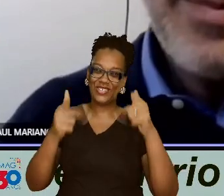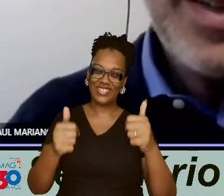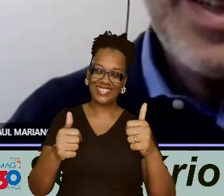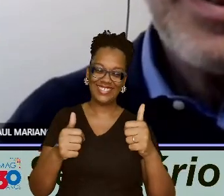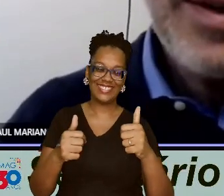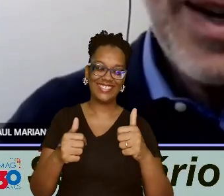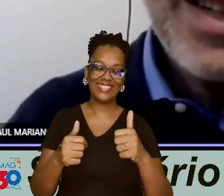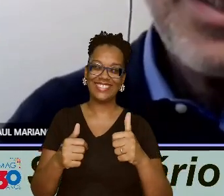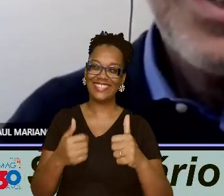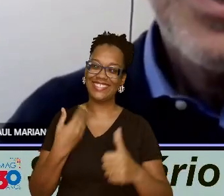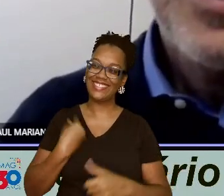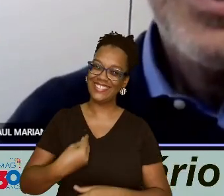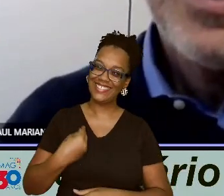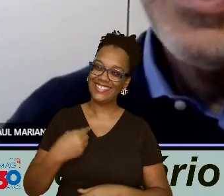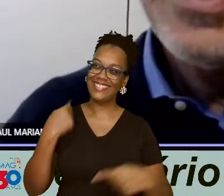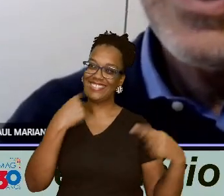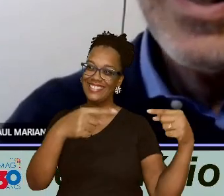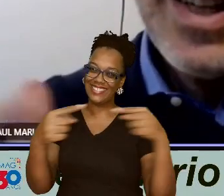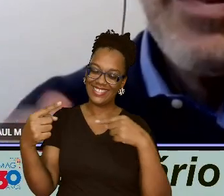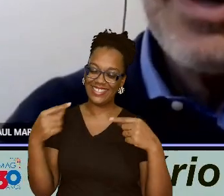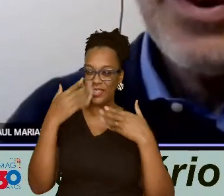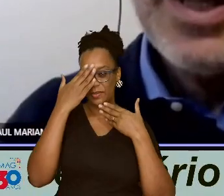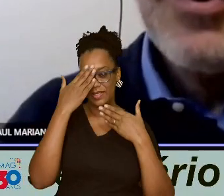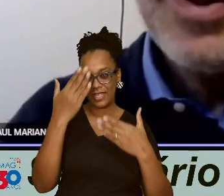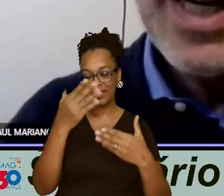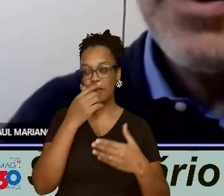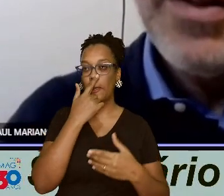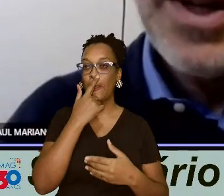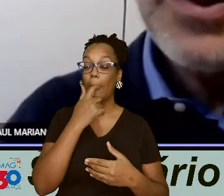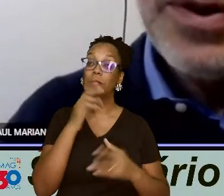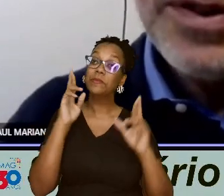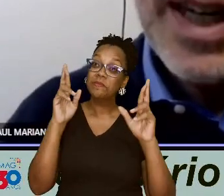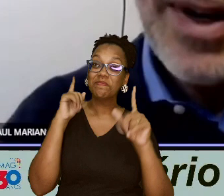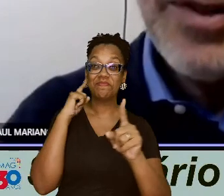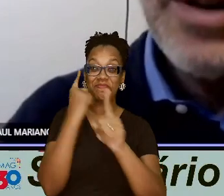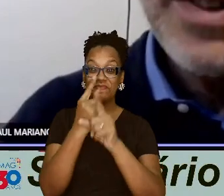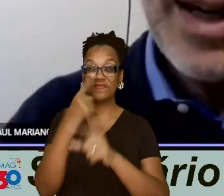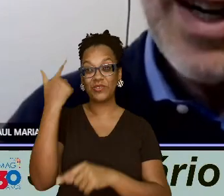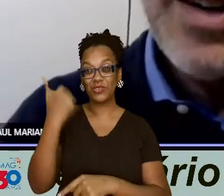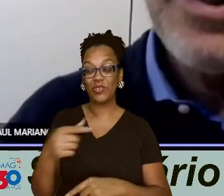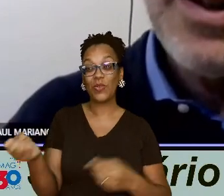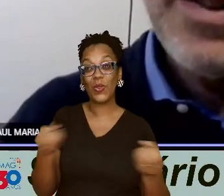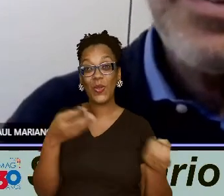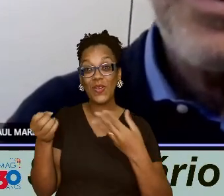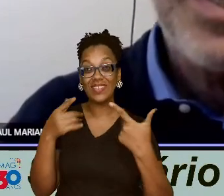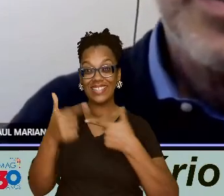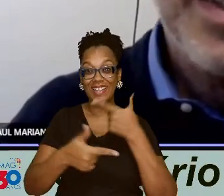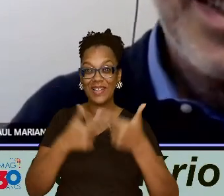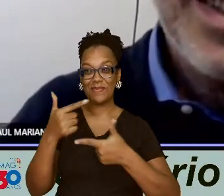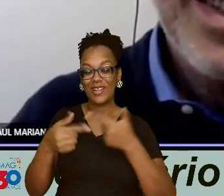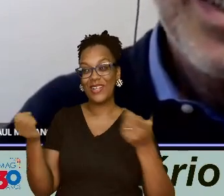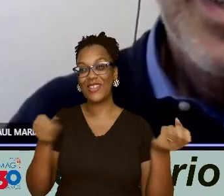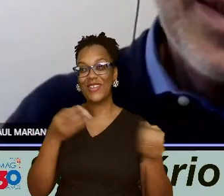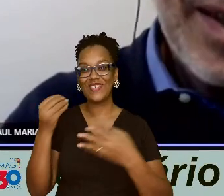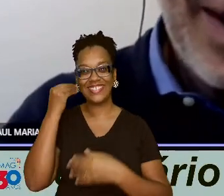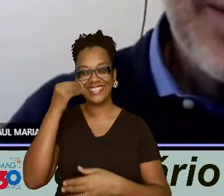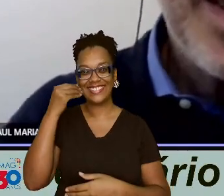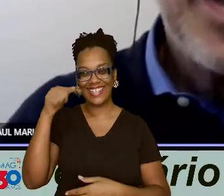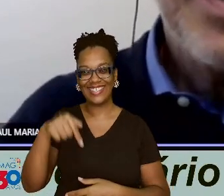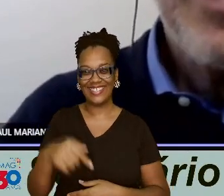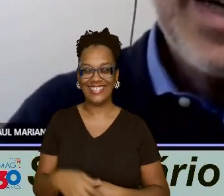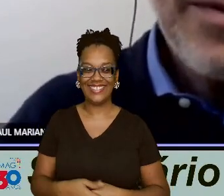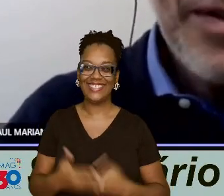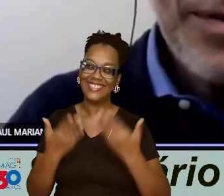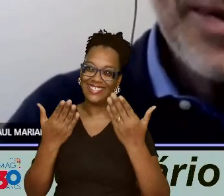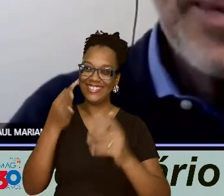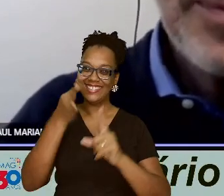a presença, o debate, né, e espero poder encontrá-los novamente, novos trabalhos e novas experiências aqui. Desembargadora Terezinha,